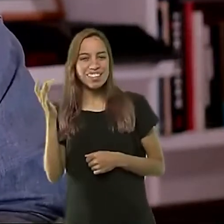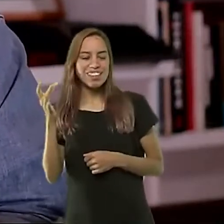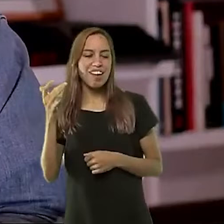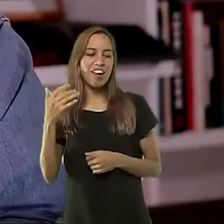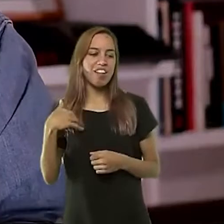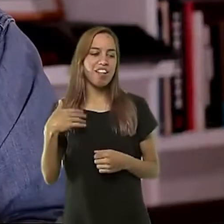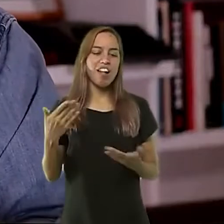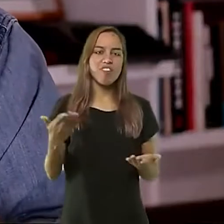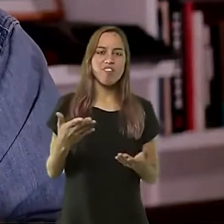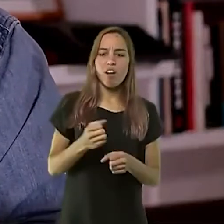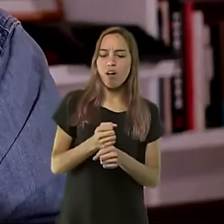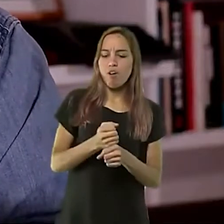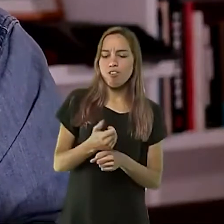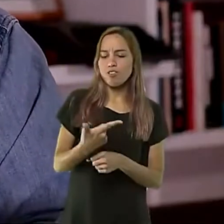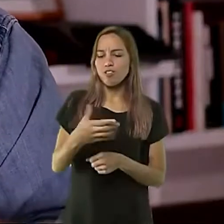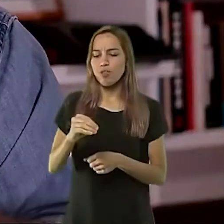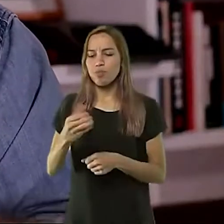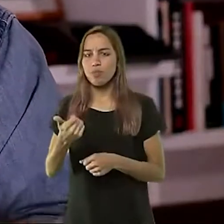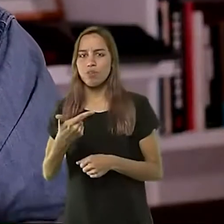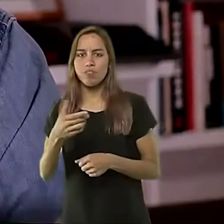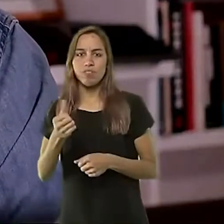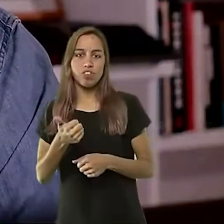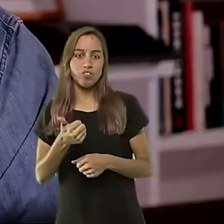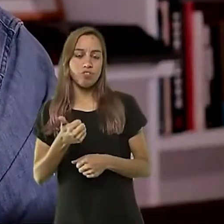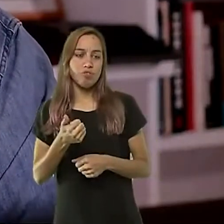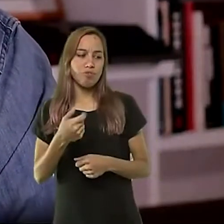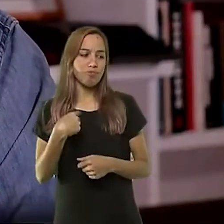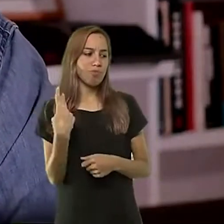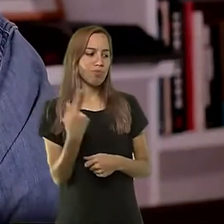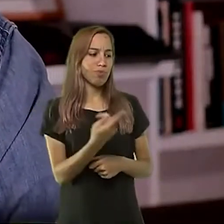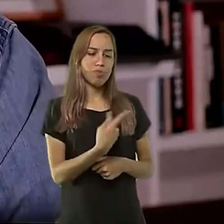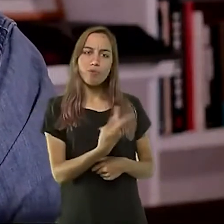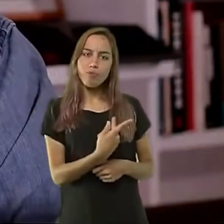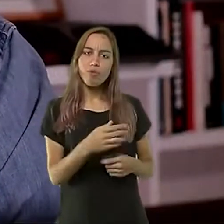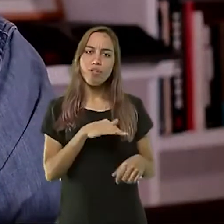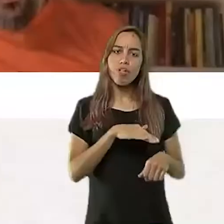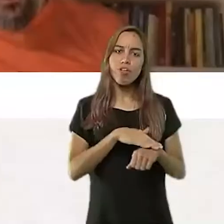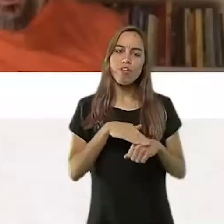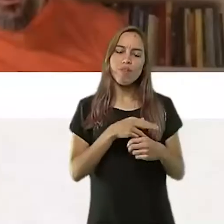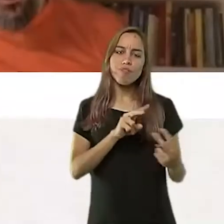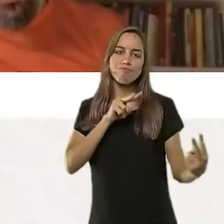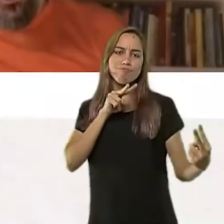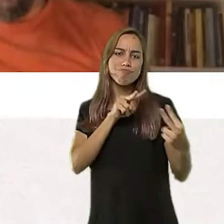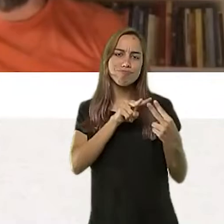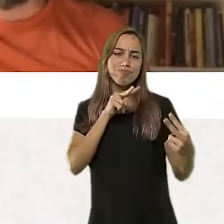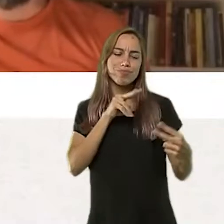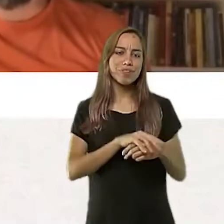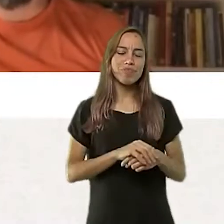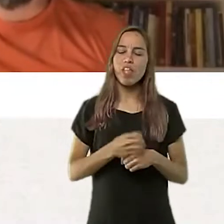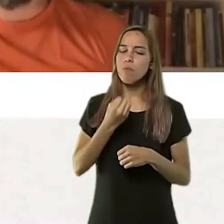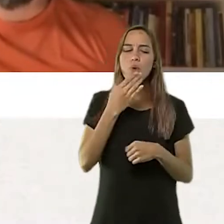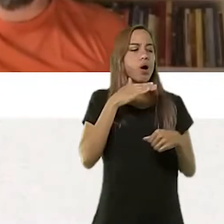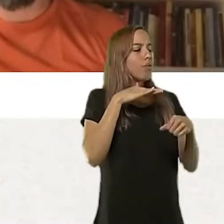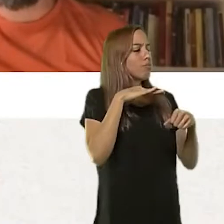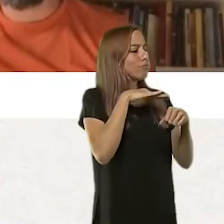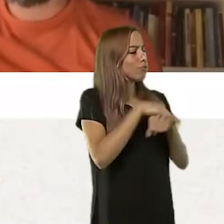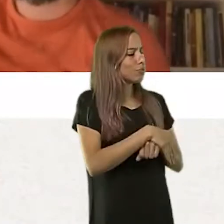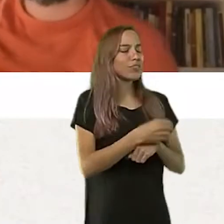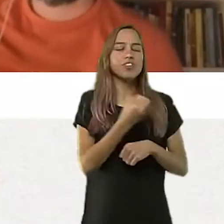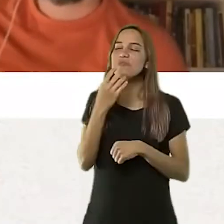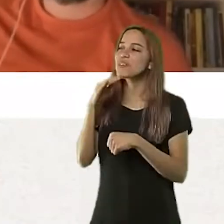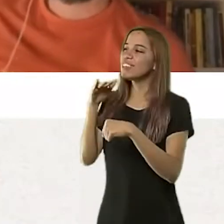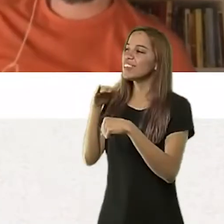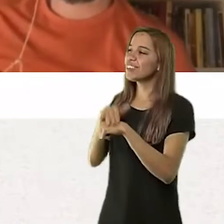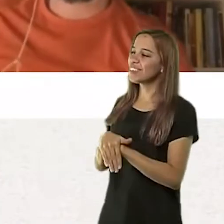2021, conversando por esse mundo digital. Muito boa noite, querido Afonso Cruz. Boa noite, boa noite.